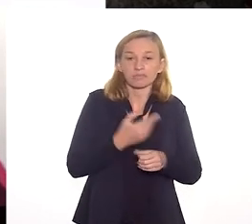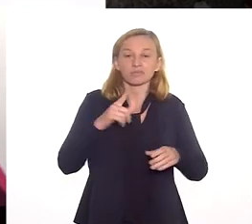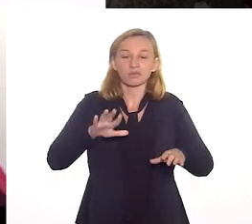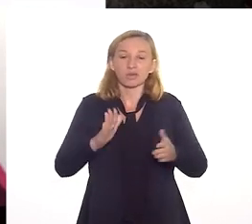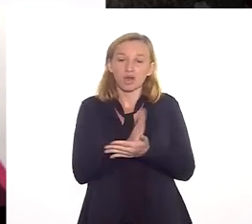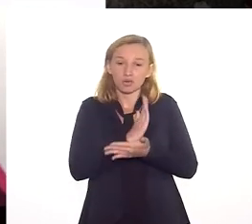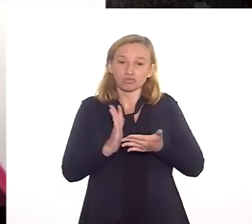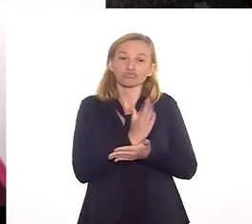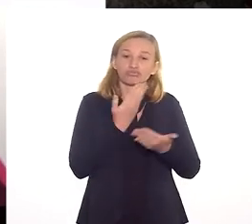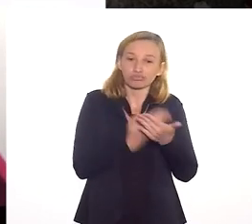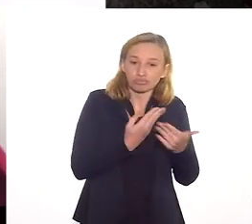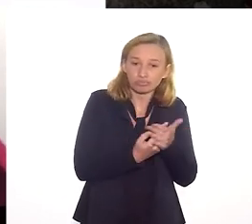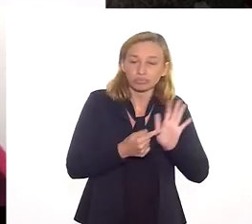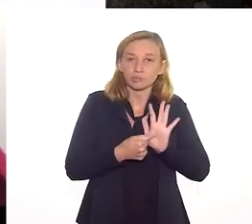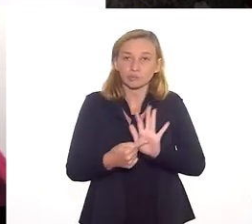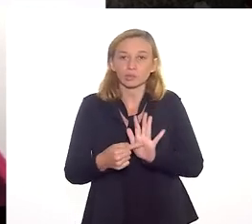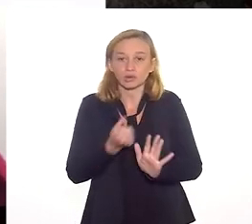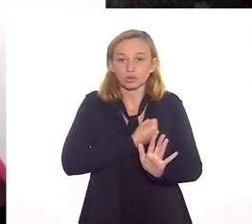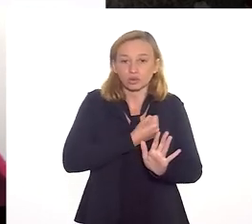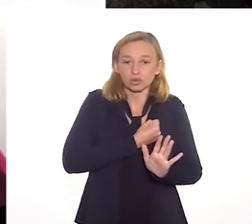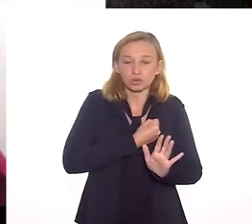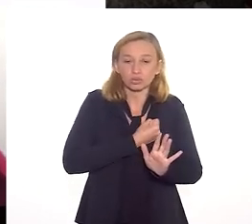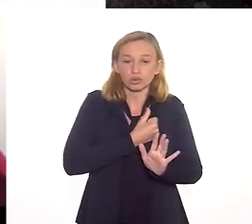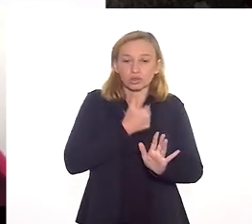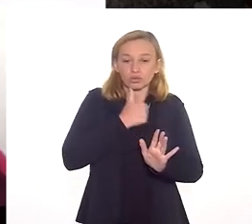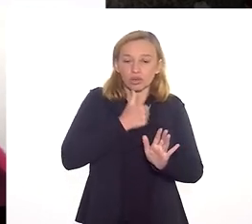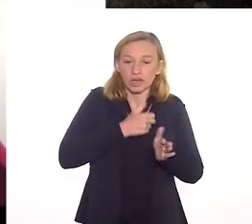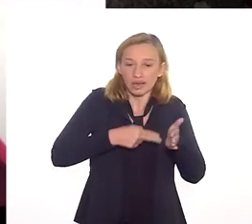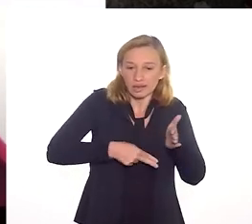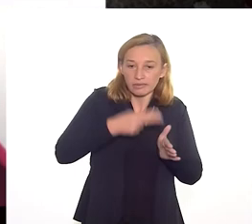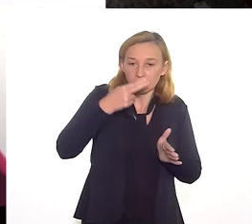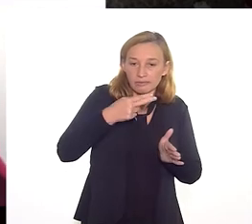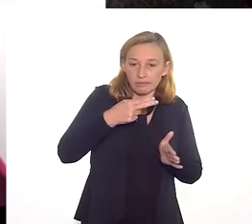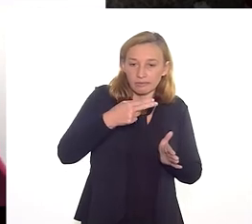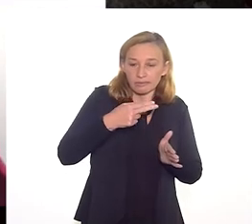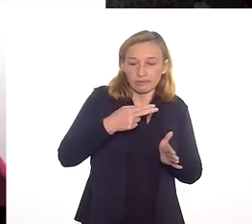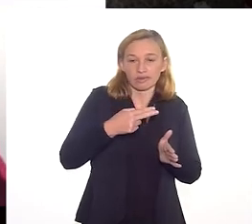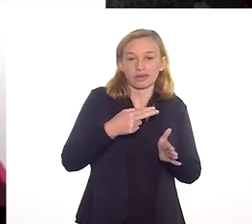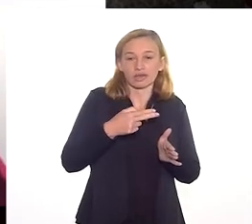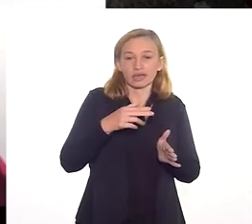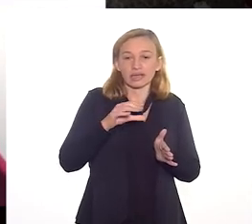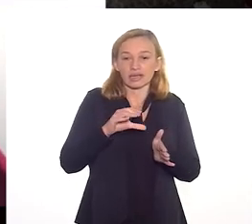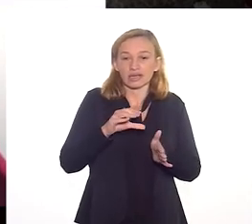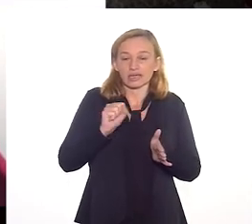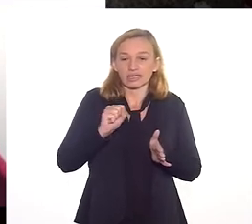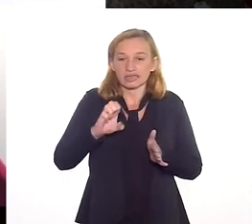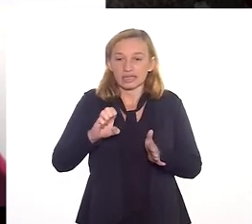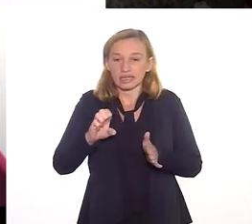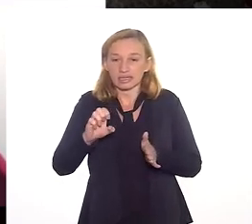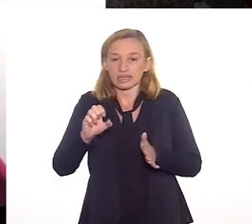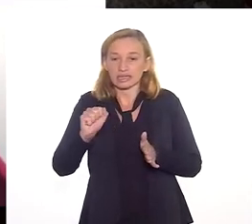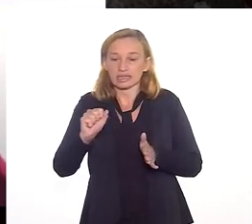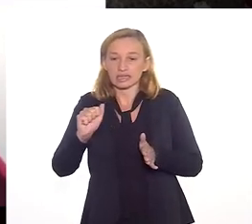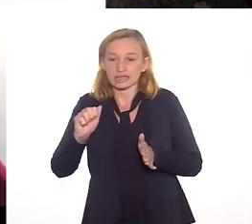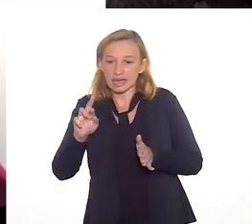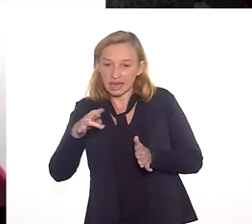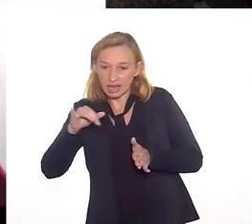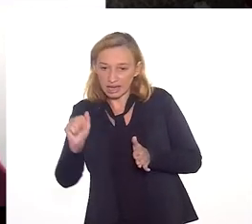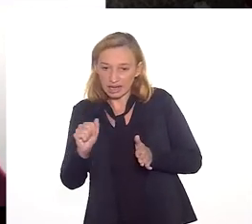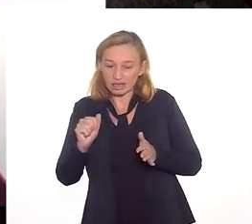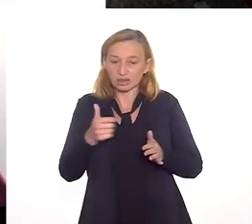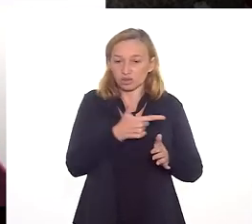alguns estudos que mostram o aumento das cesáreas durante esses meses iniciais de